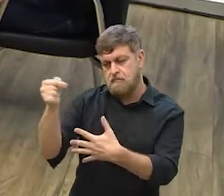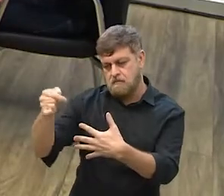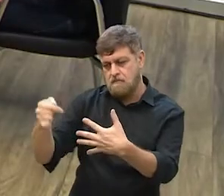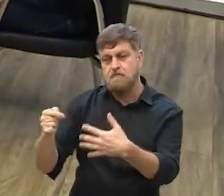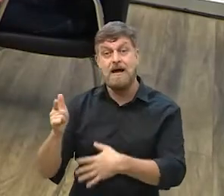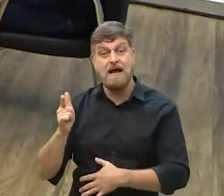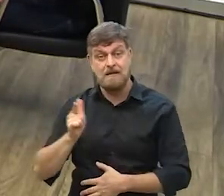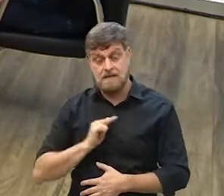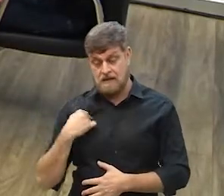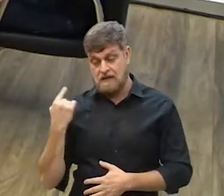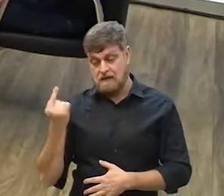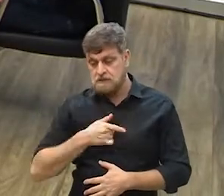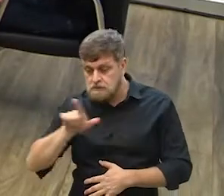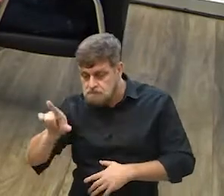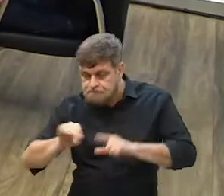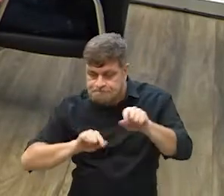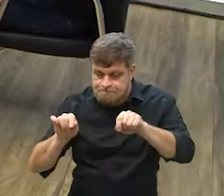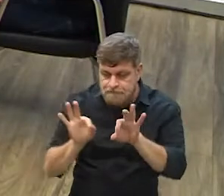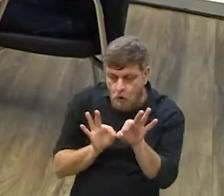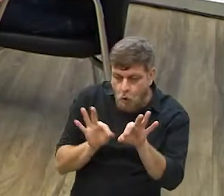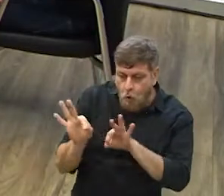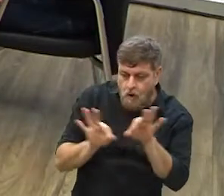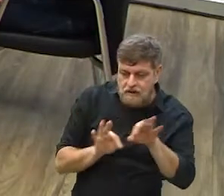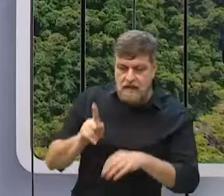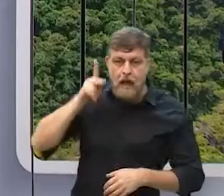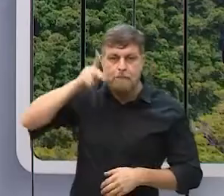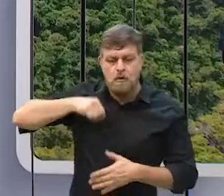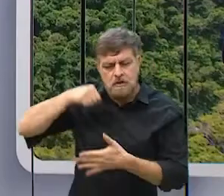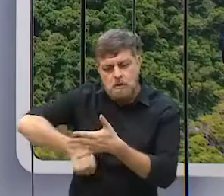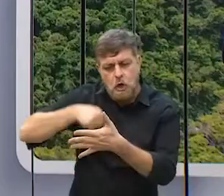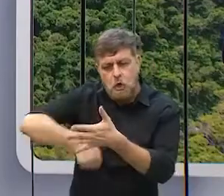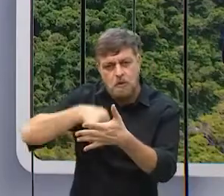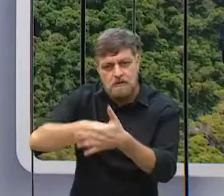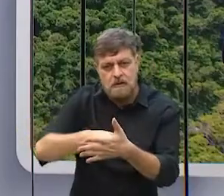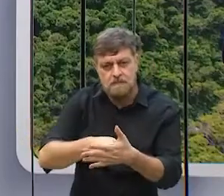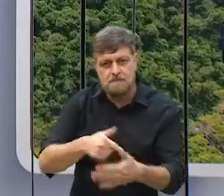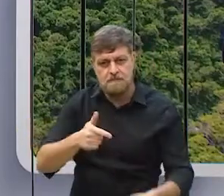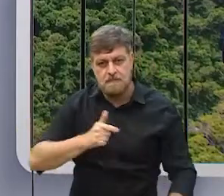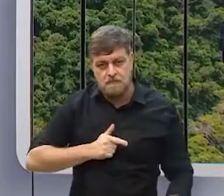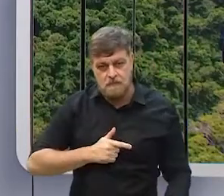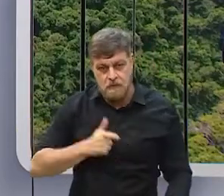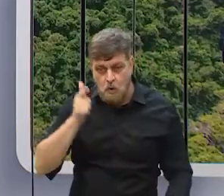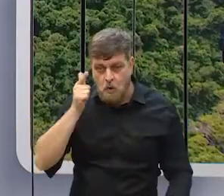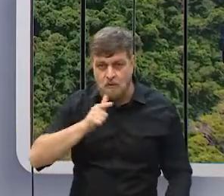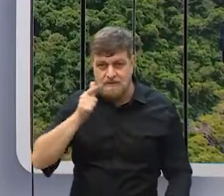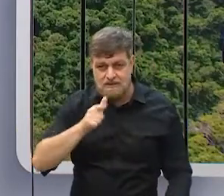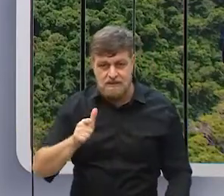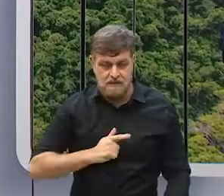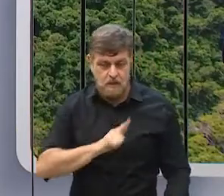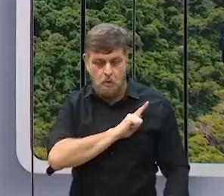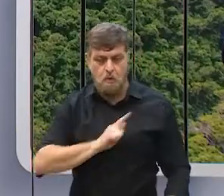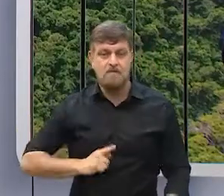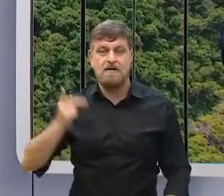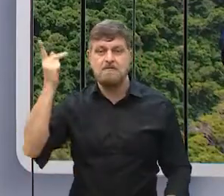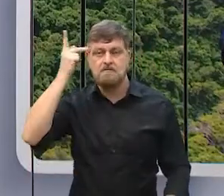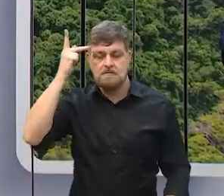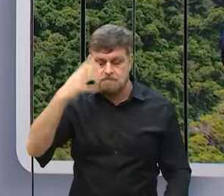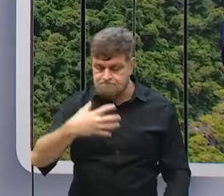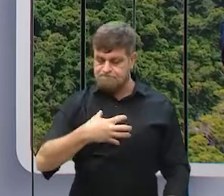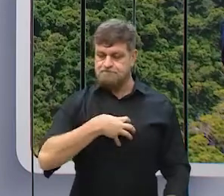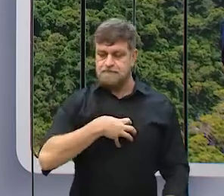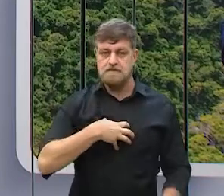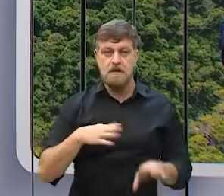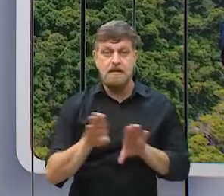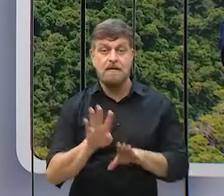é preciso a gente organizar as forças políticas e, portanto, sensibilizar o governo do Estado e os